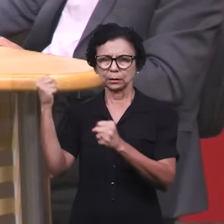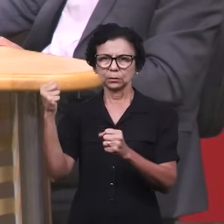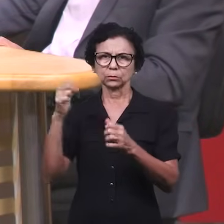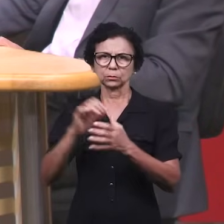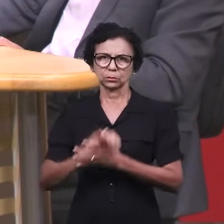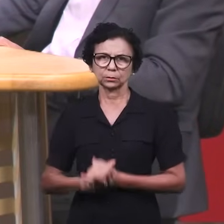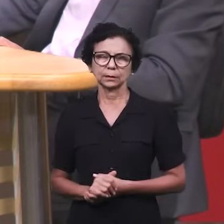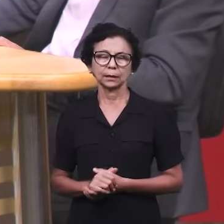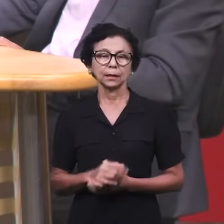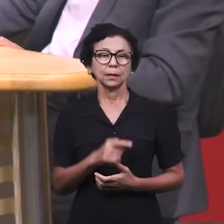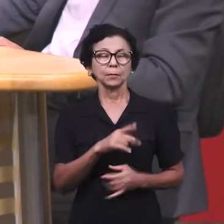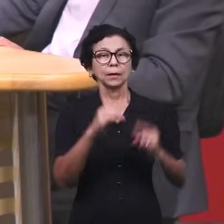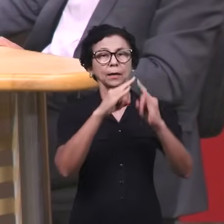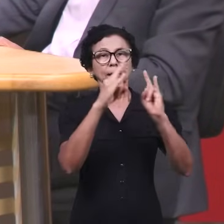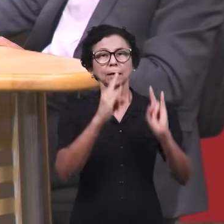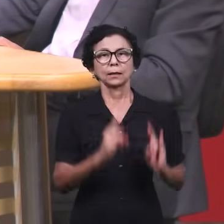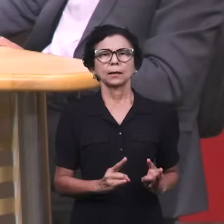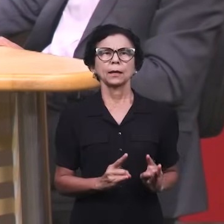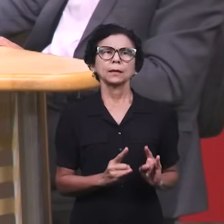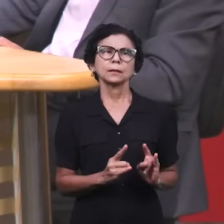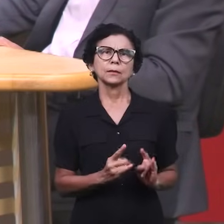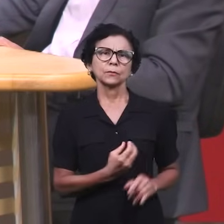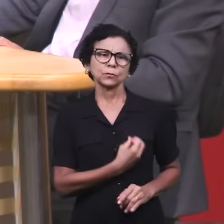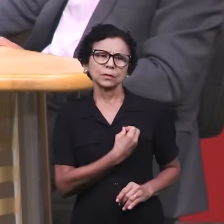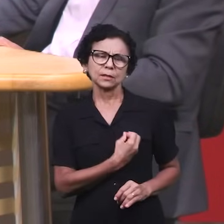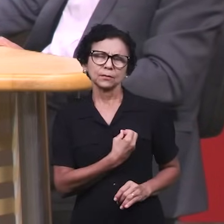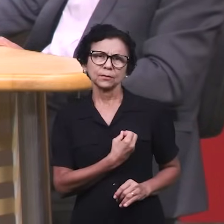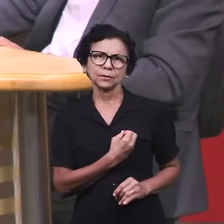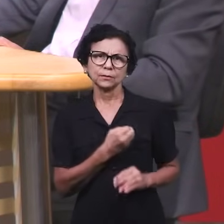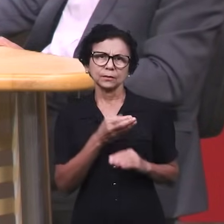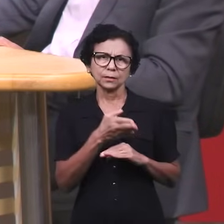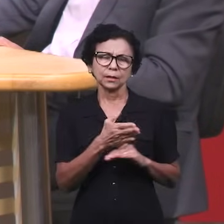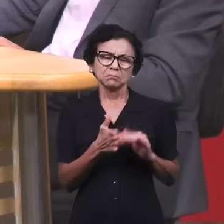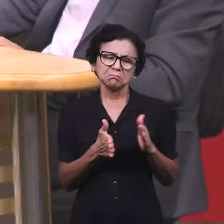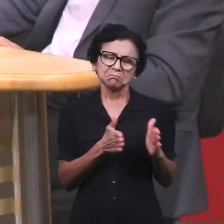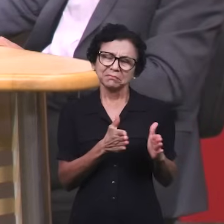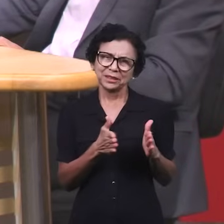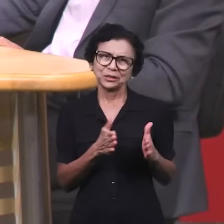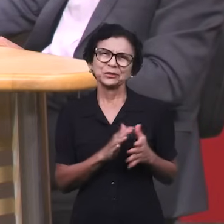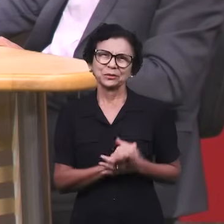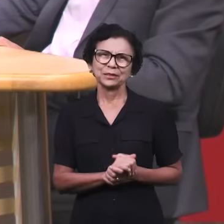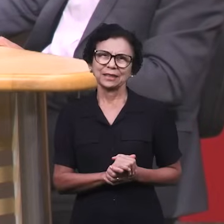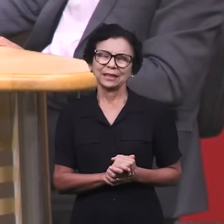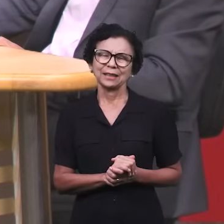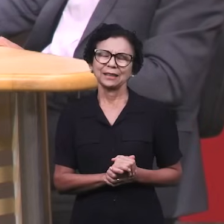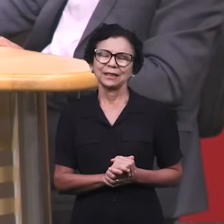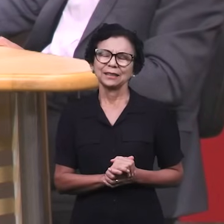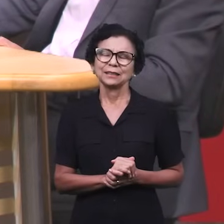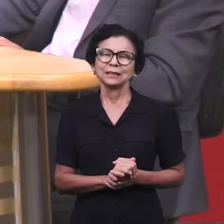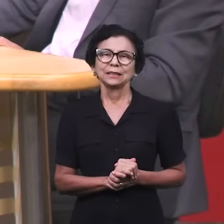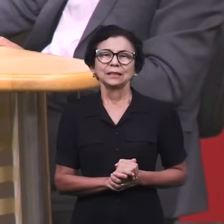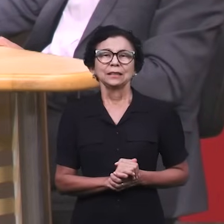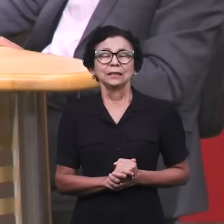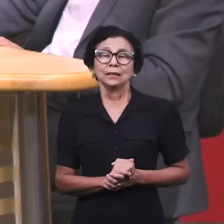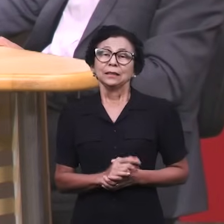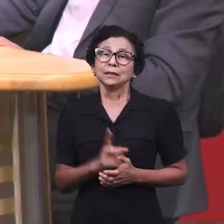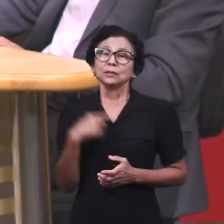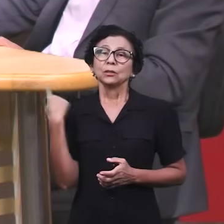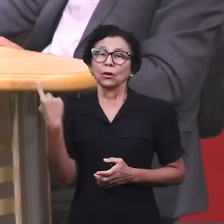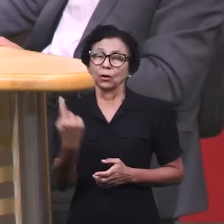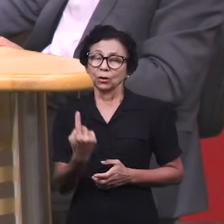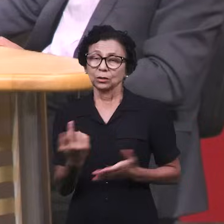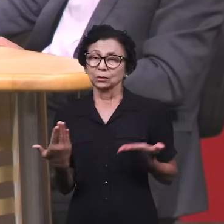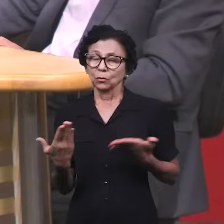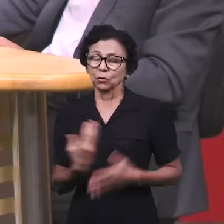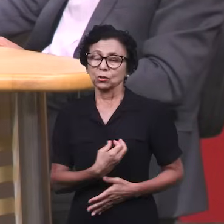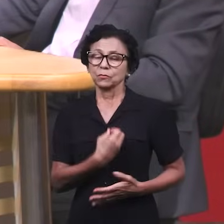mundo nós temos a nossa casa é lá na eternidade nós aqui nós moramos provisoriamente mas moramos com